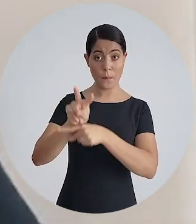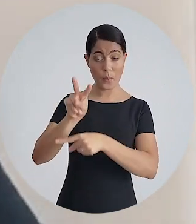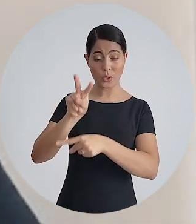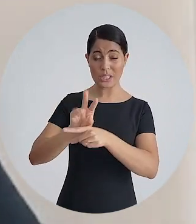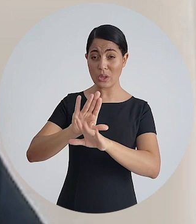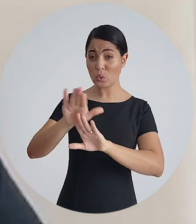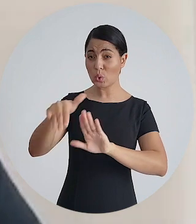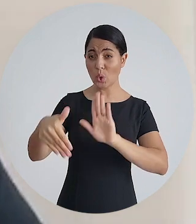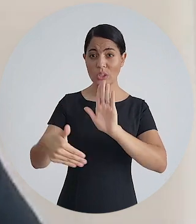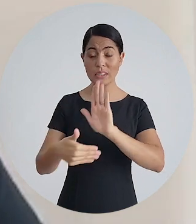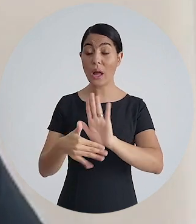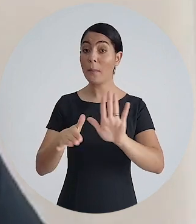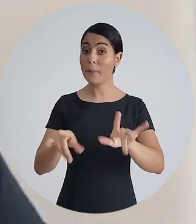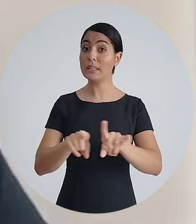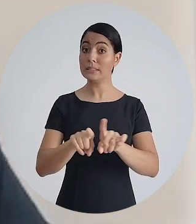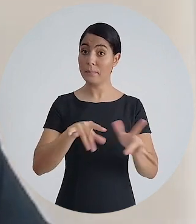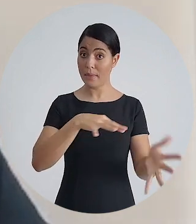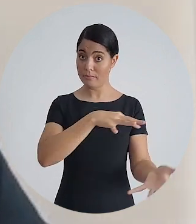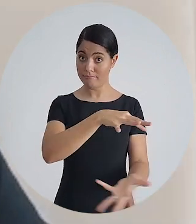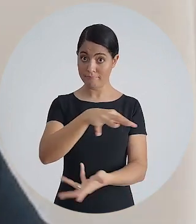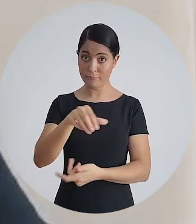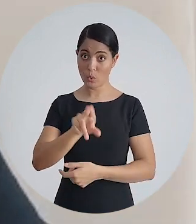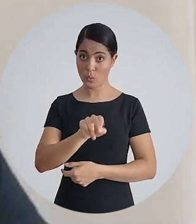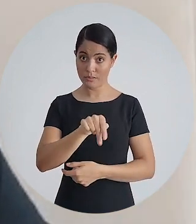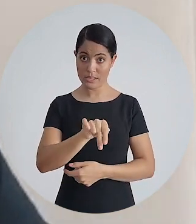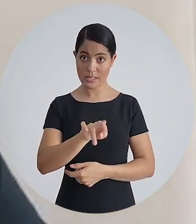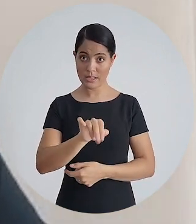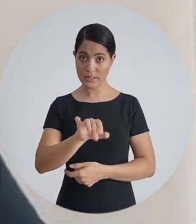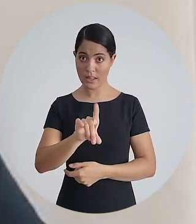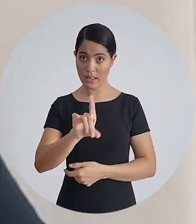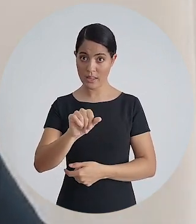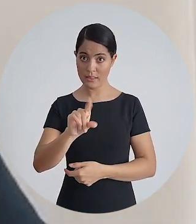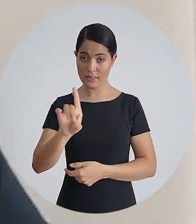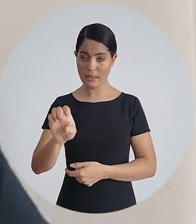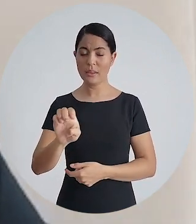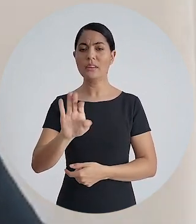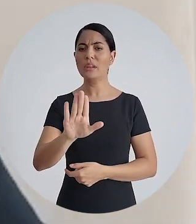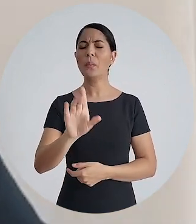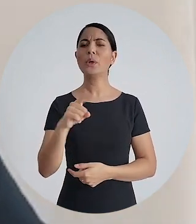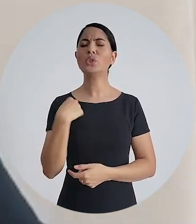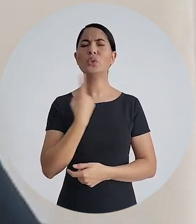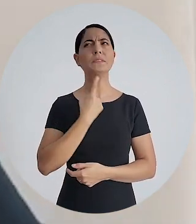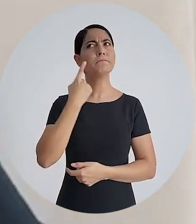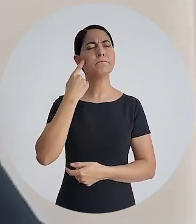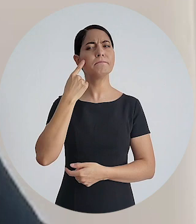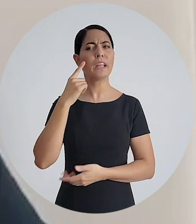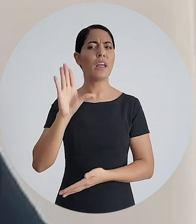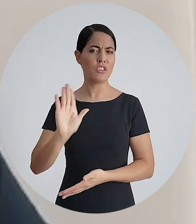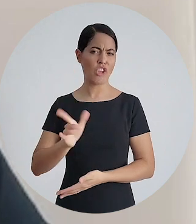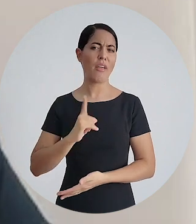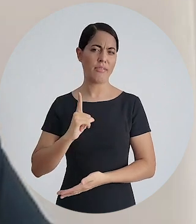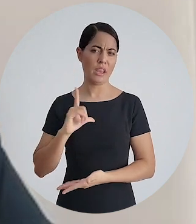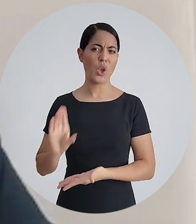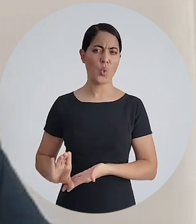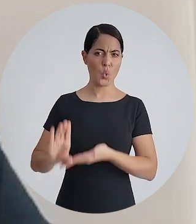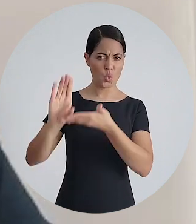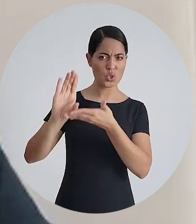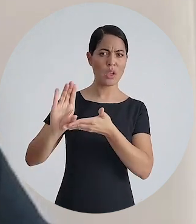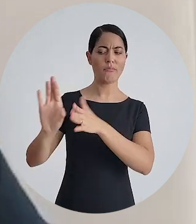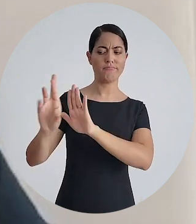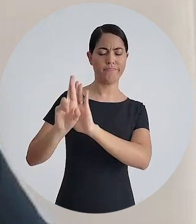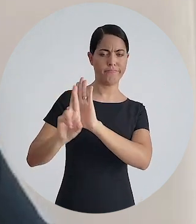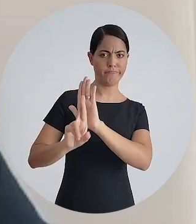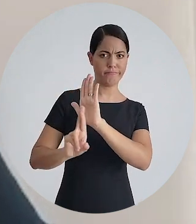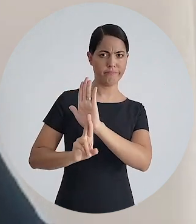da universalidade. Então, quando se tem um conselho que é regido por